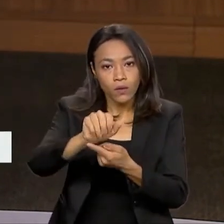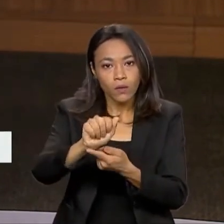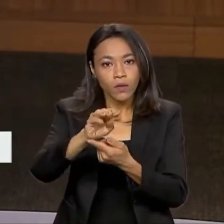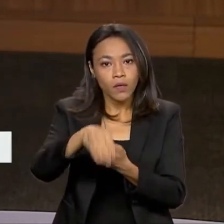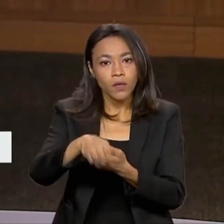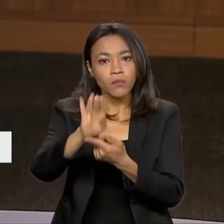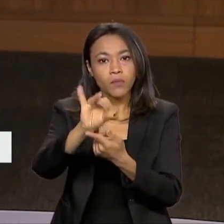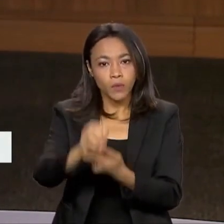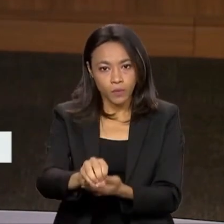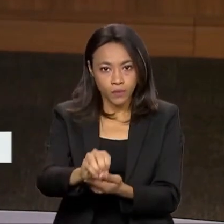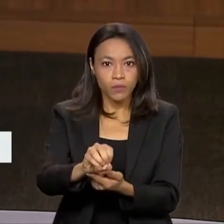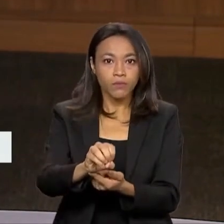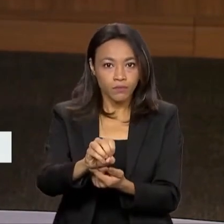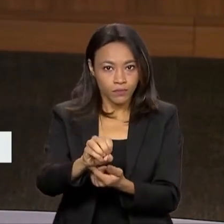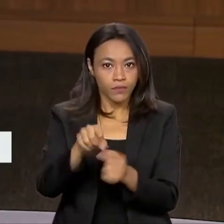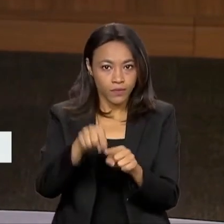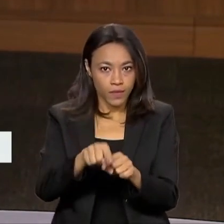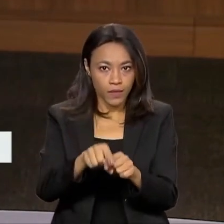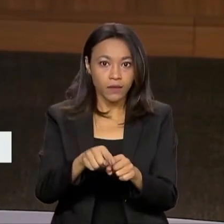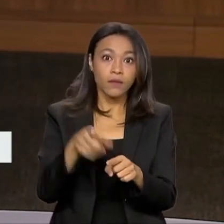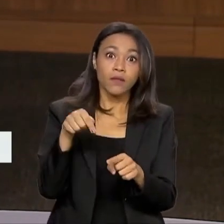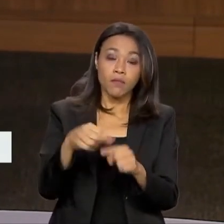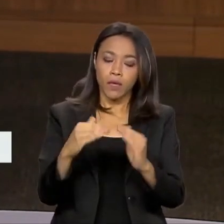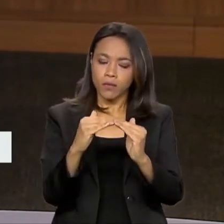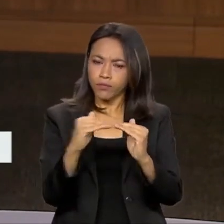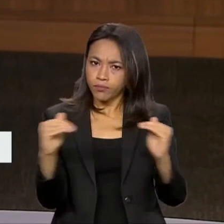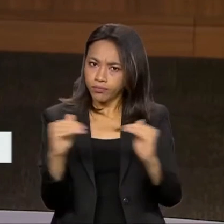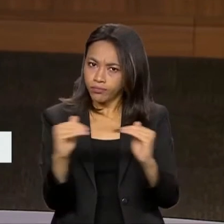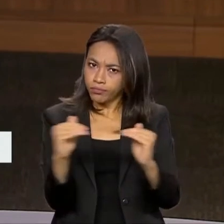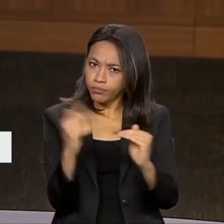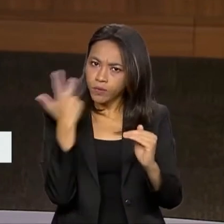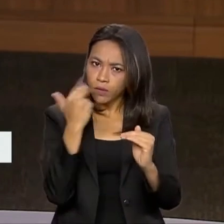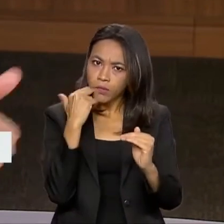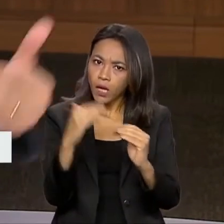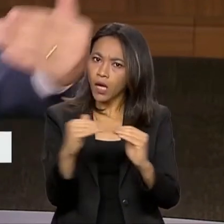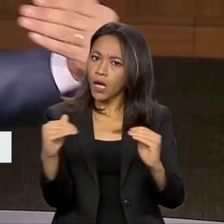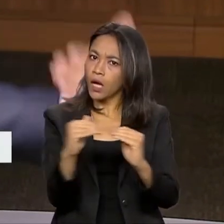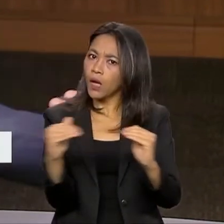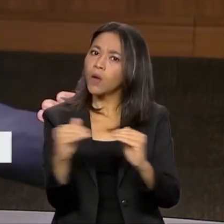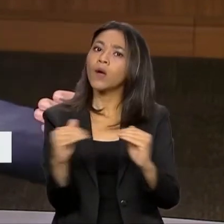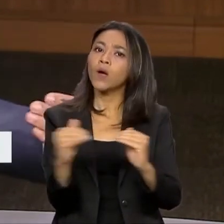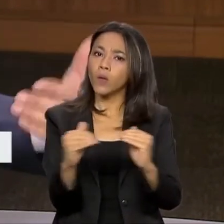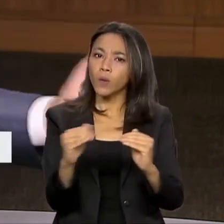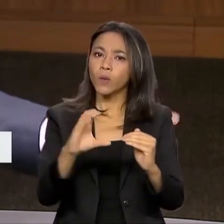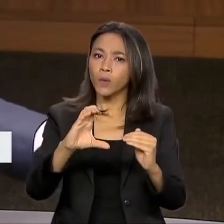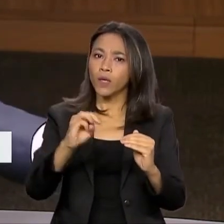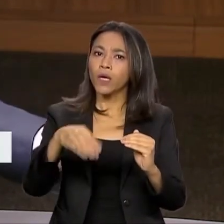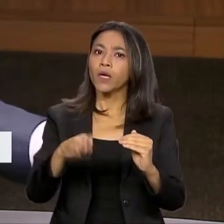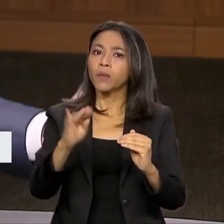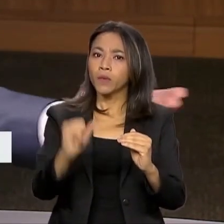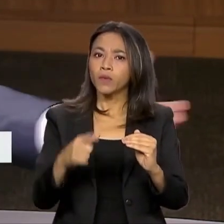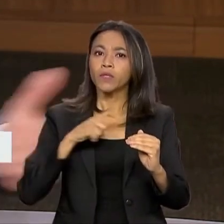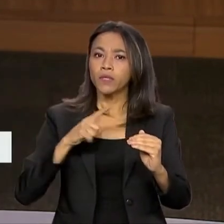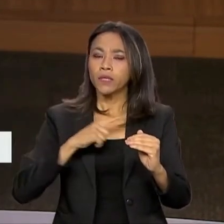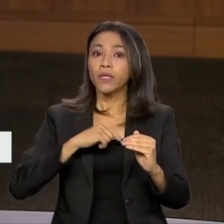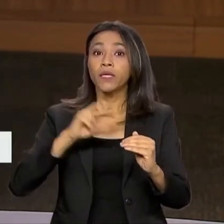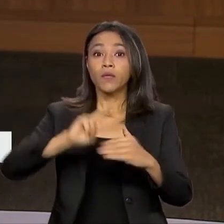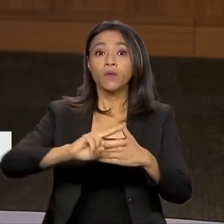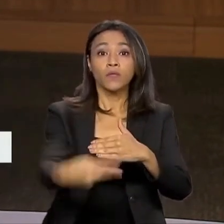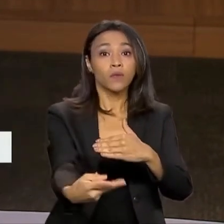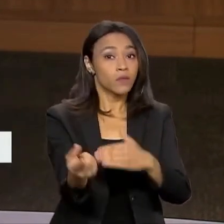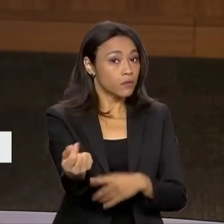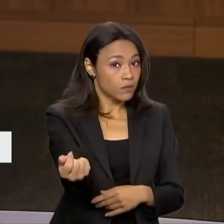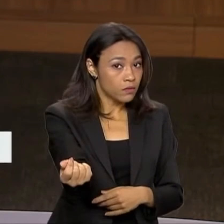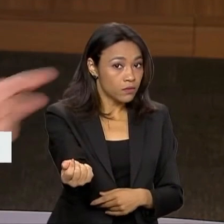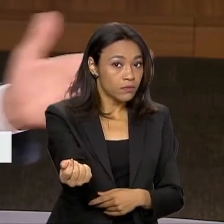fora da você traz o câmbio com patamar normal você tem Impacto sobre o preço só para você ter